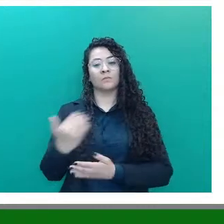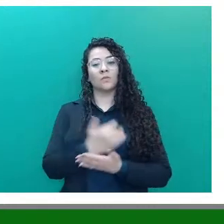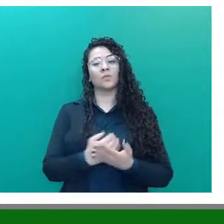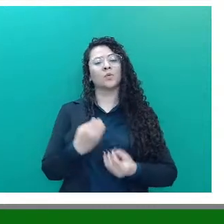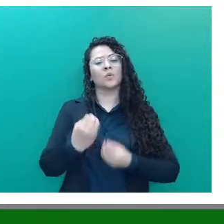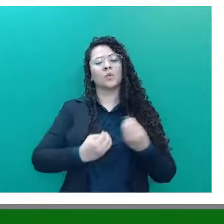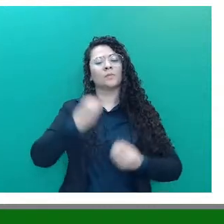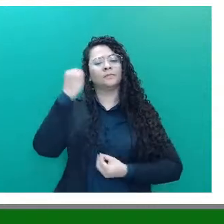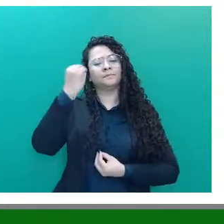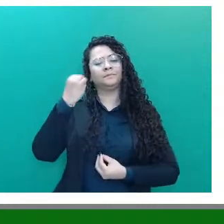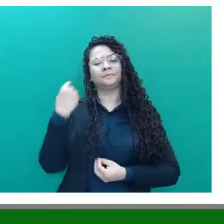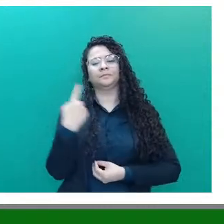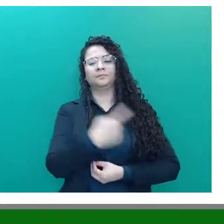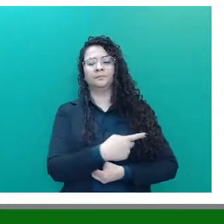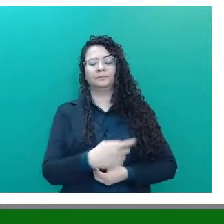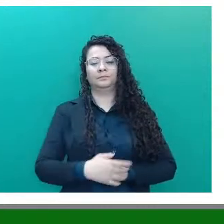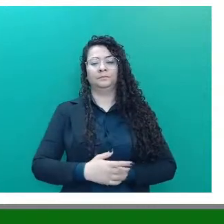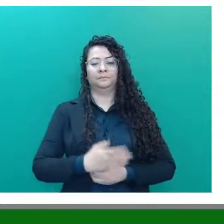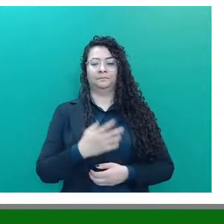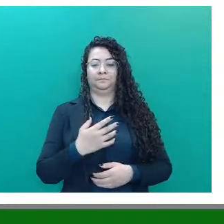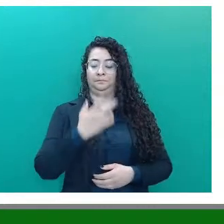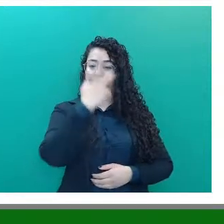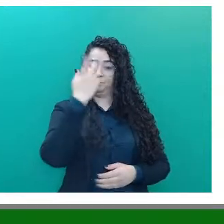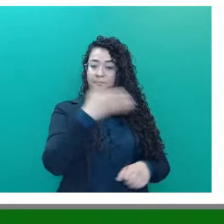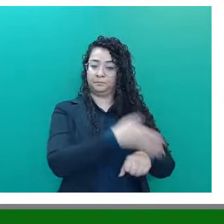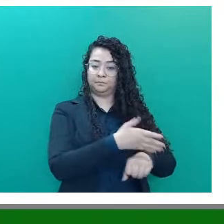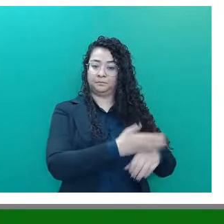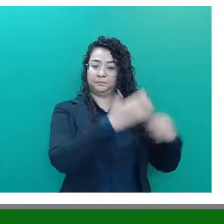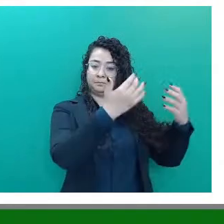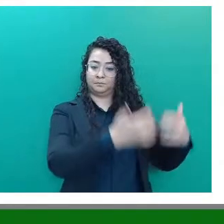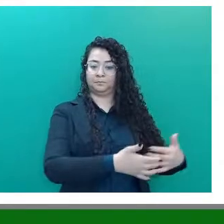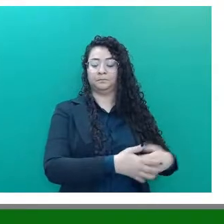né? Perguntamos também acerca de